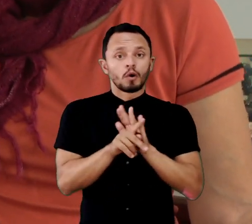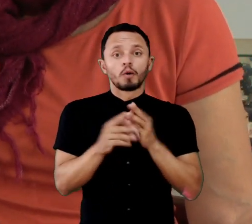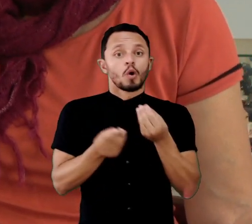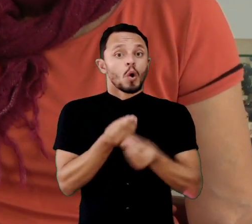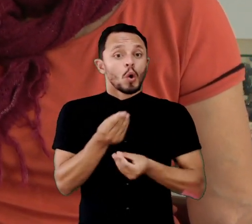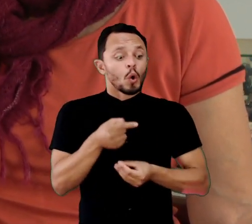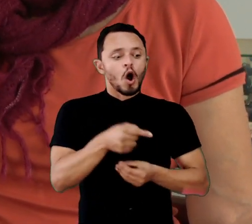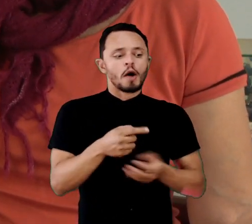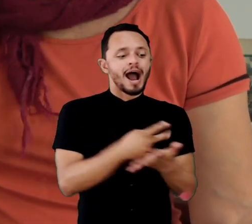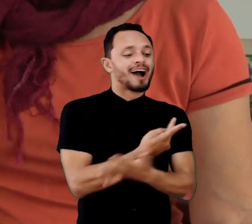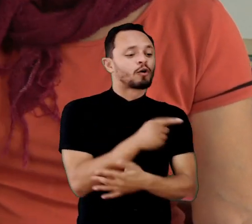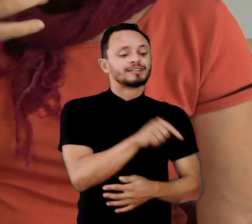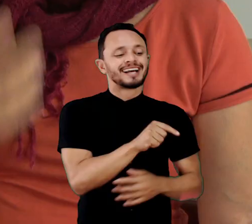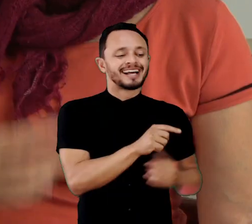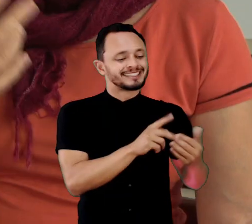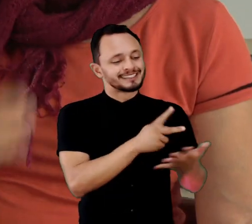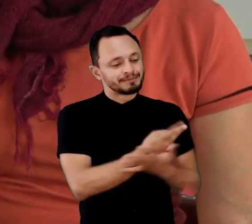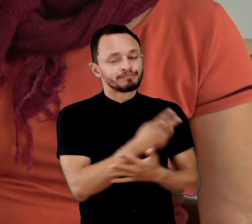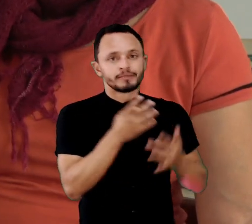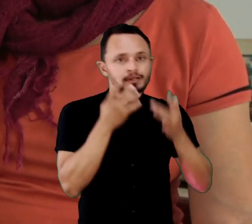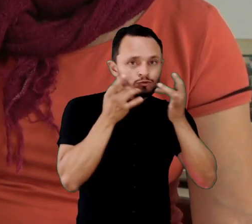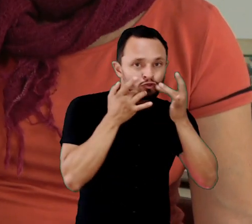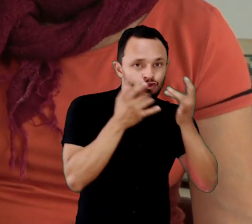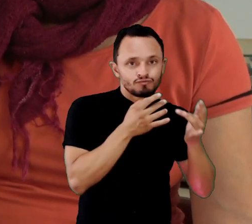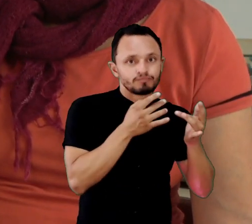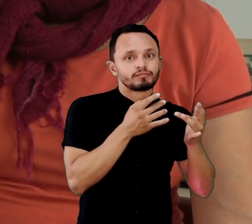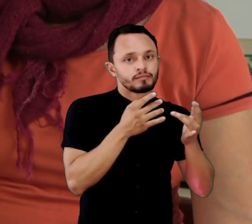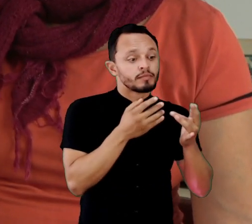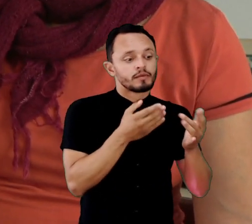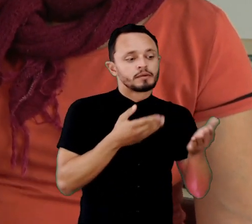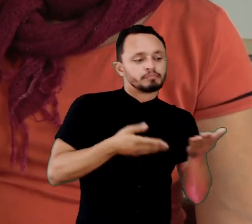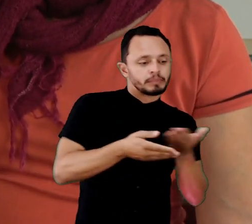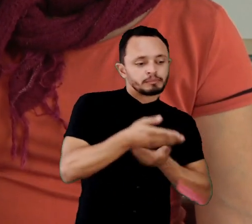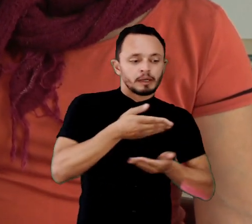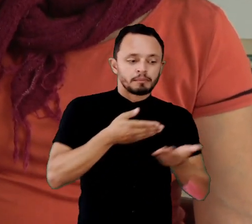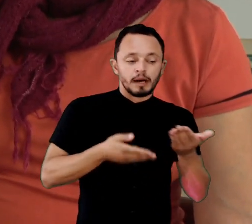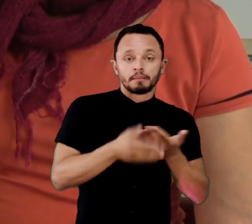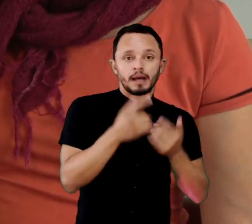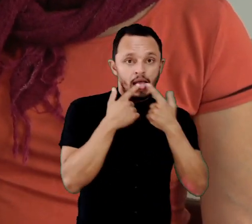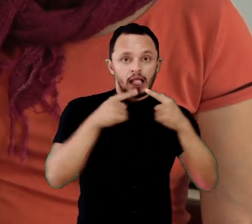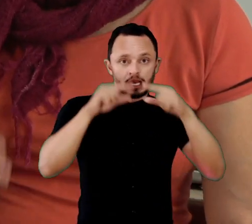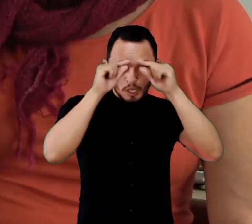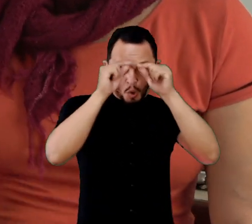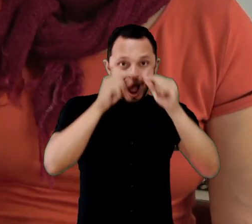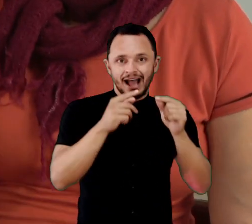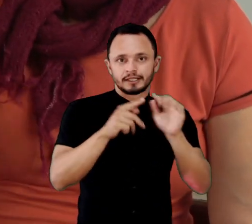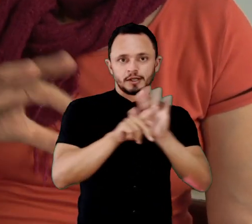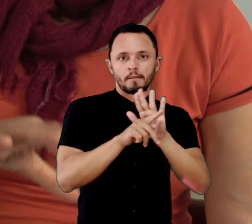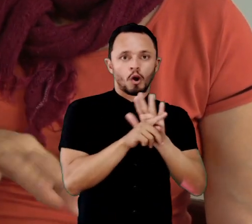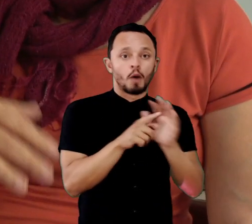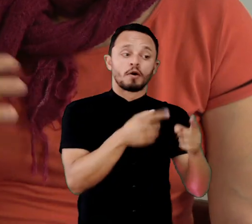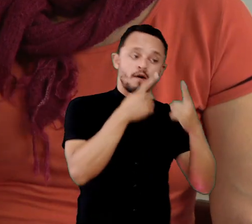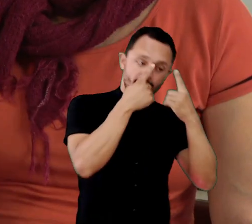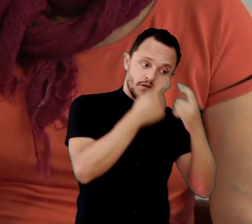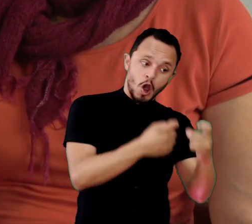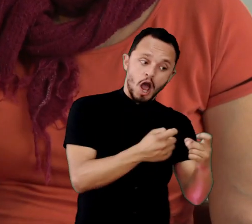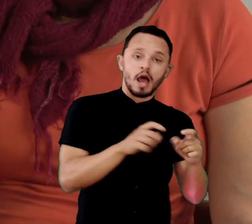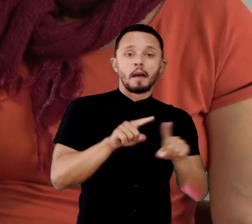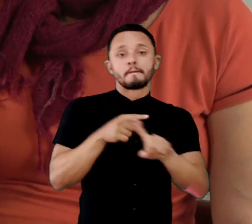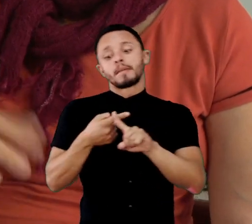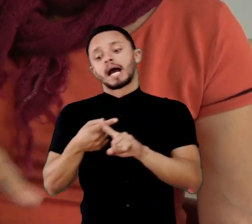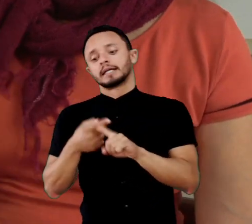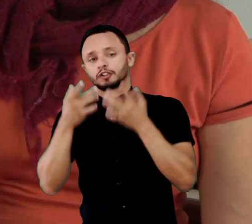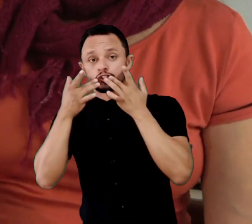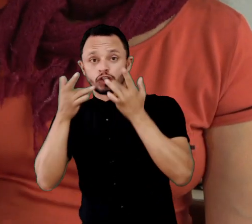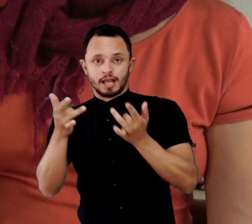bem formativo, assim, do Grupo Teatro Andante, da nossa linguagem. E depois de um tempo a gente começou a mesclar